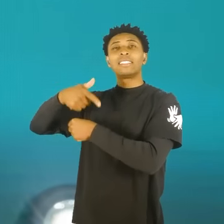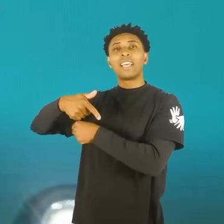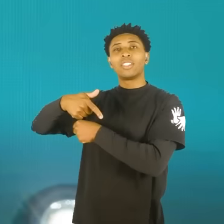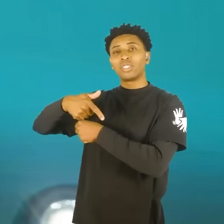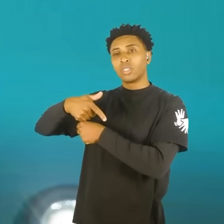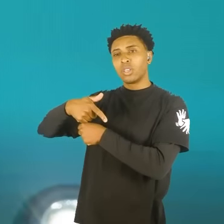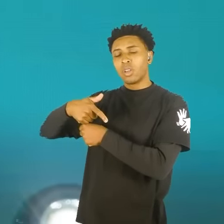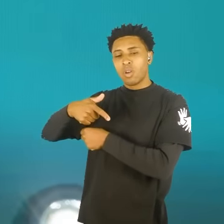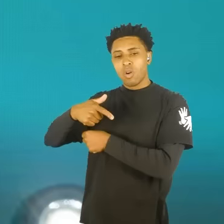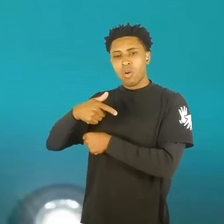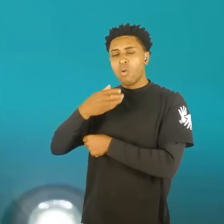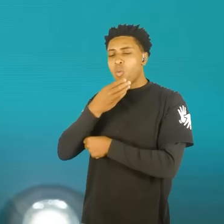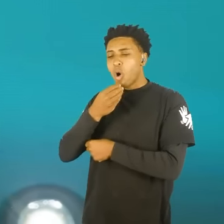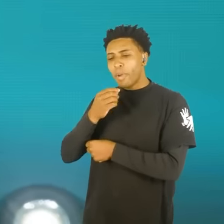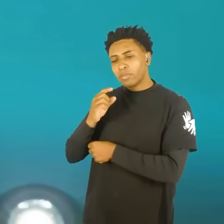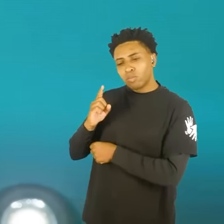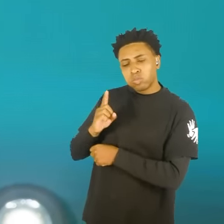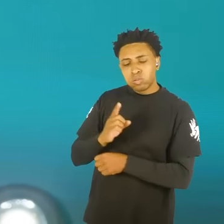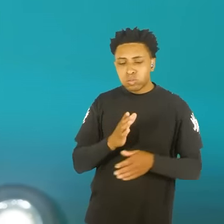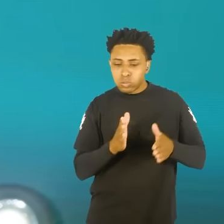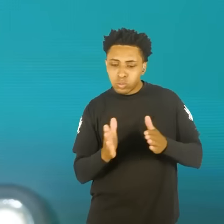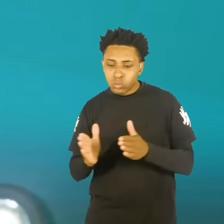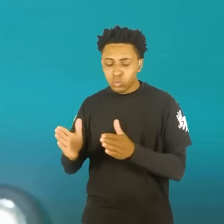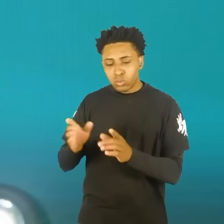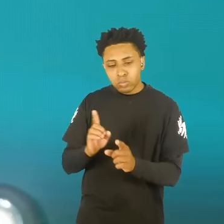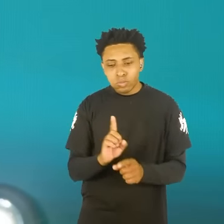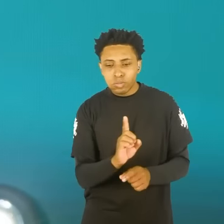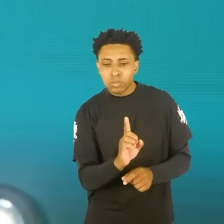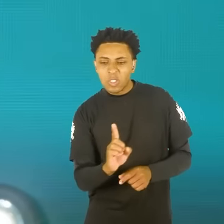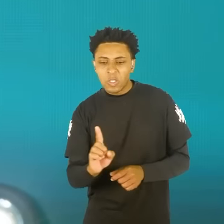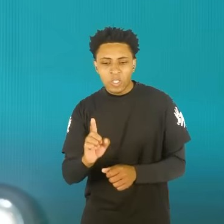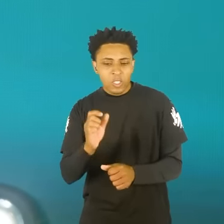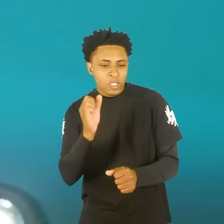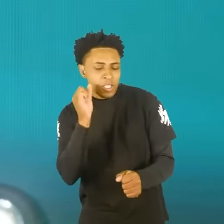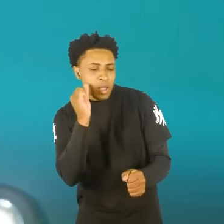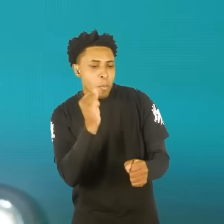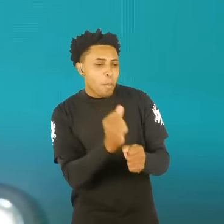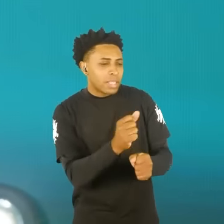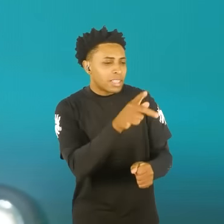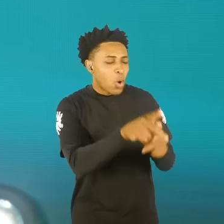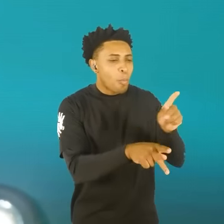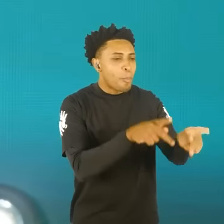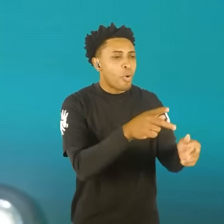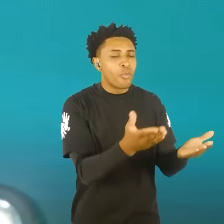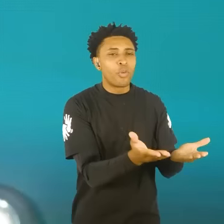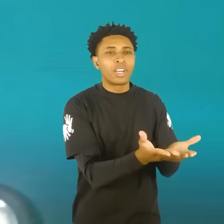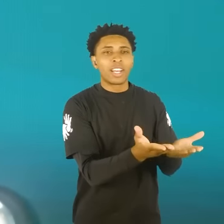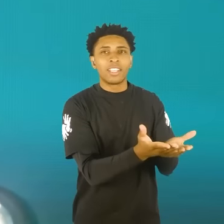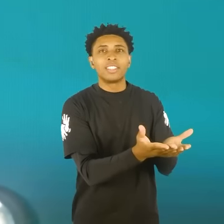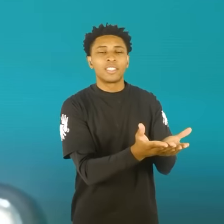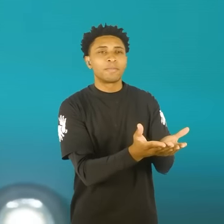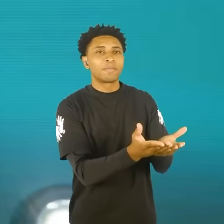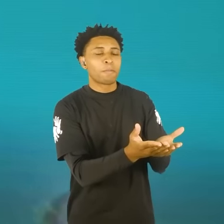no caminho para Damasco, enquanto ele respirava matar cristãos, enquanto ele respirava arrancar a vida